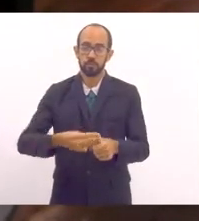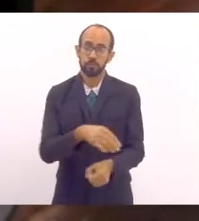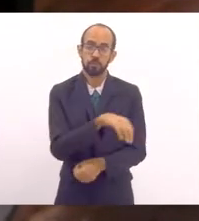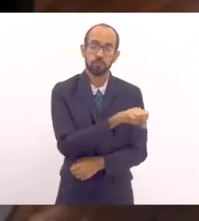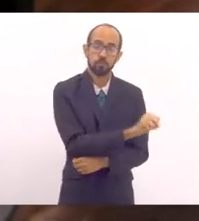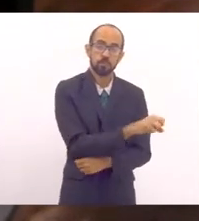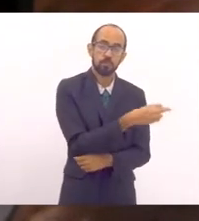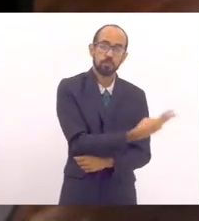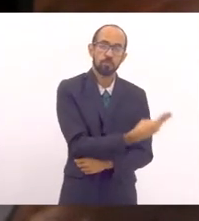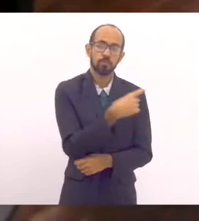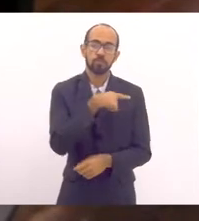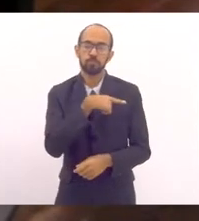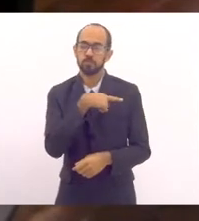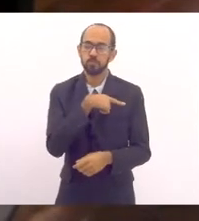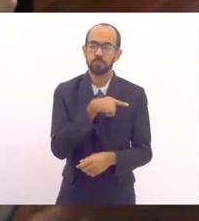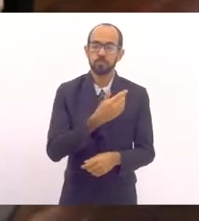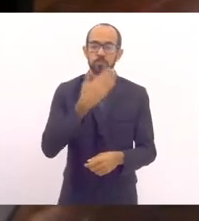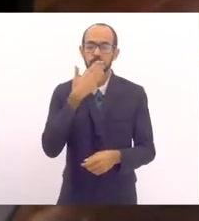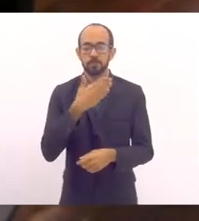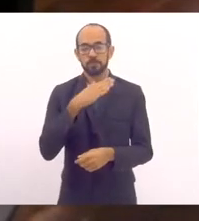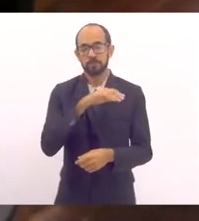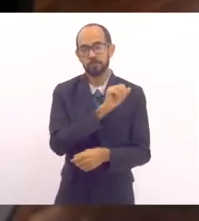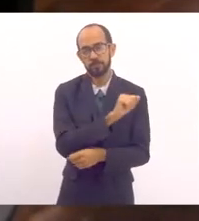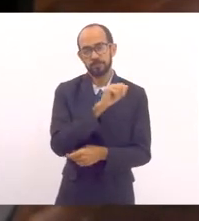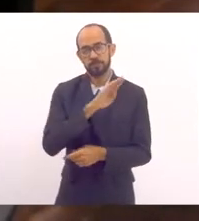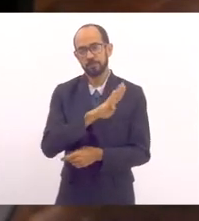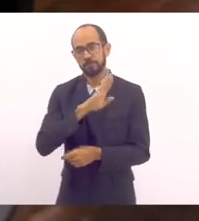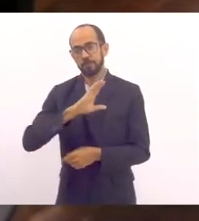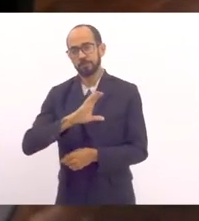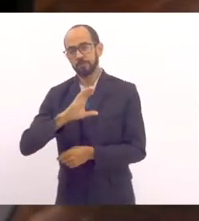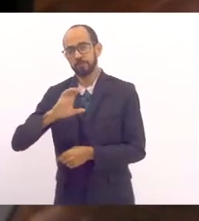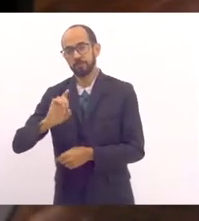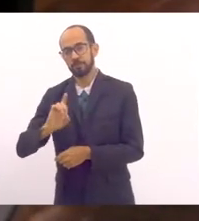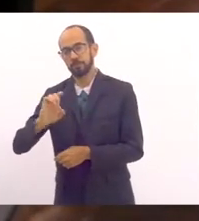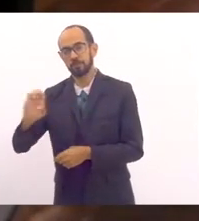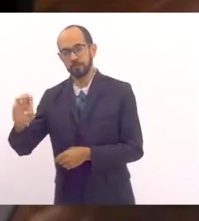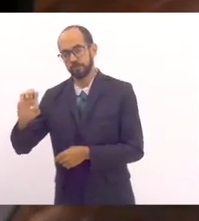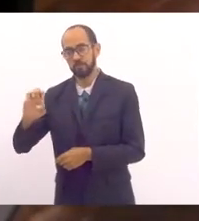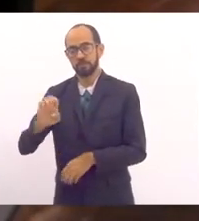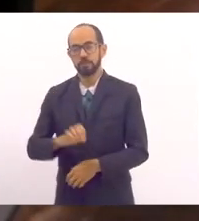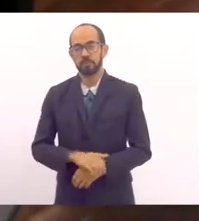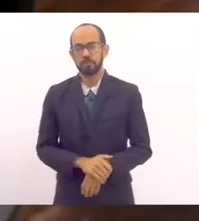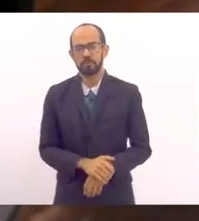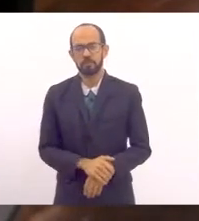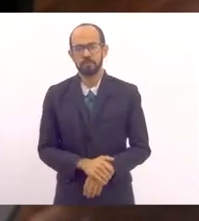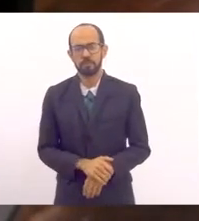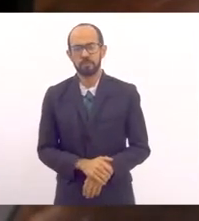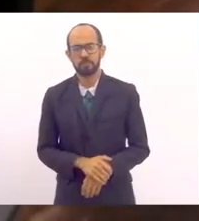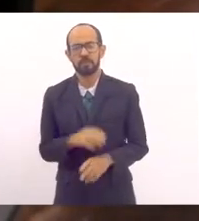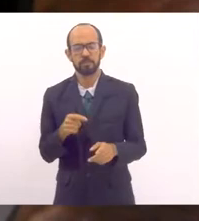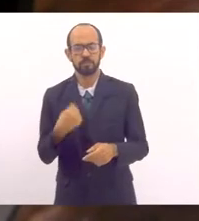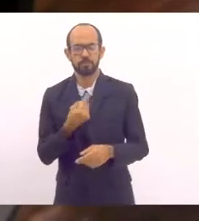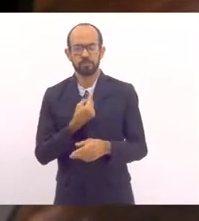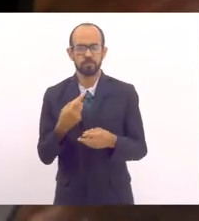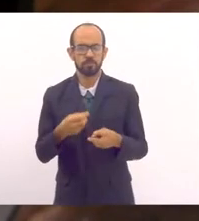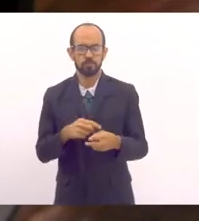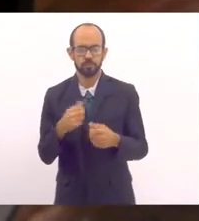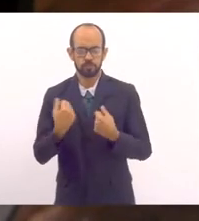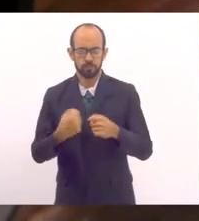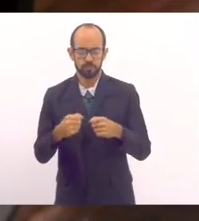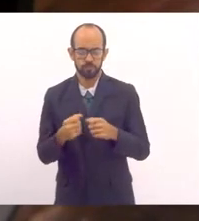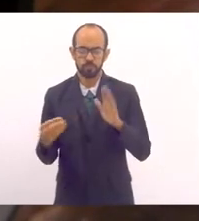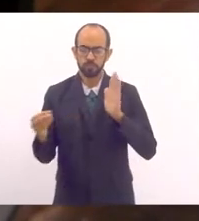uma categorização, A, B, C, D e E. O que leva em consideração o município para